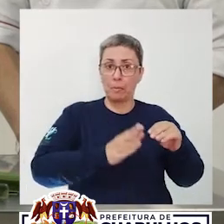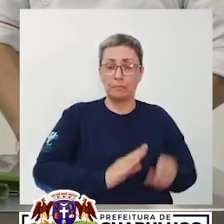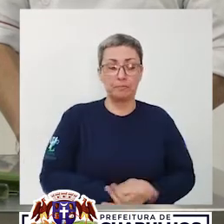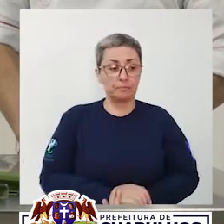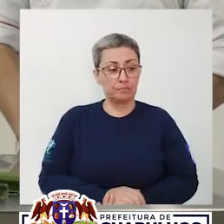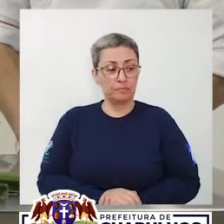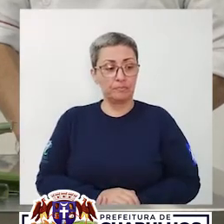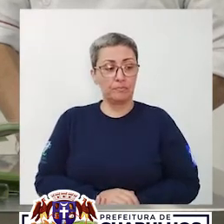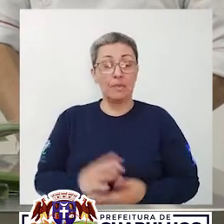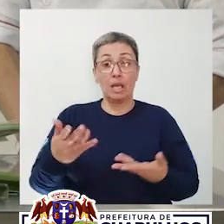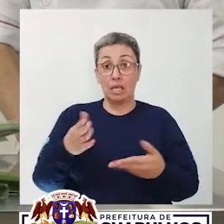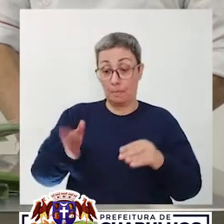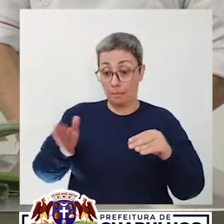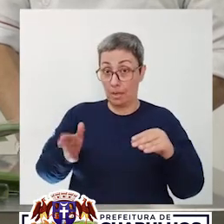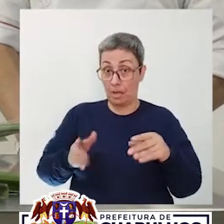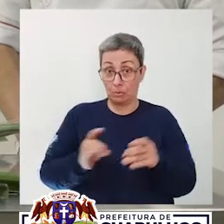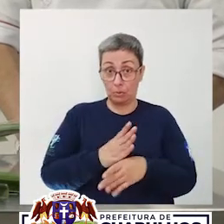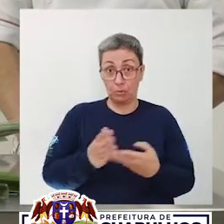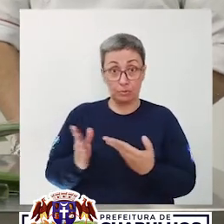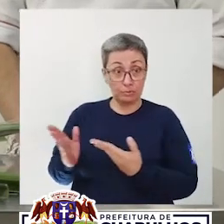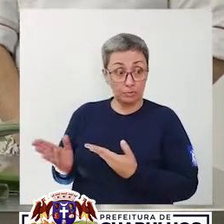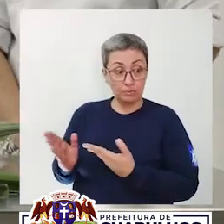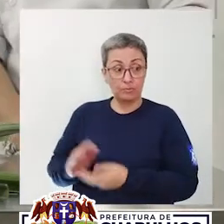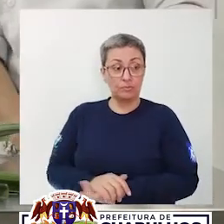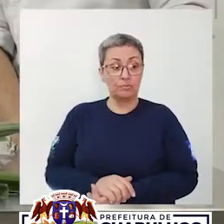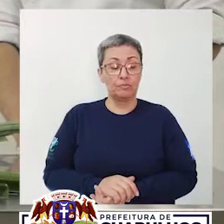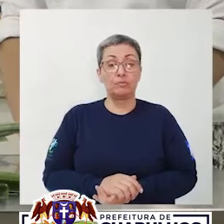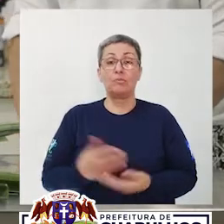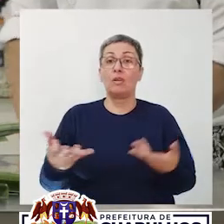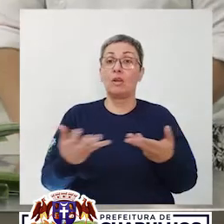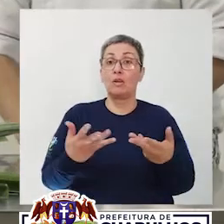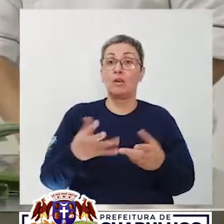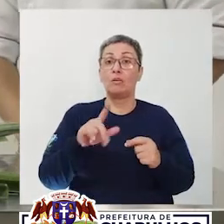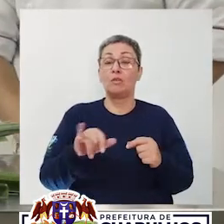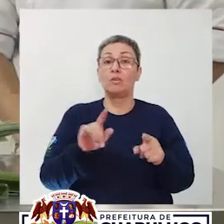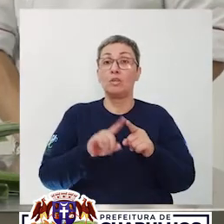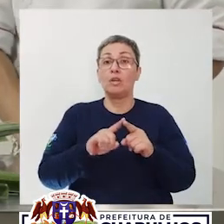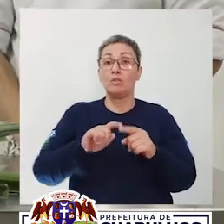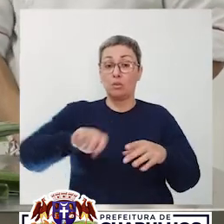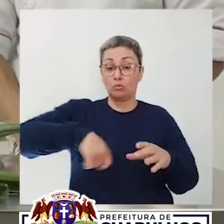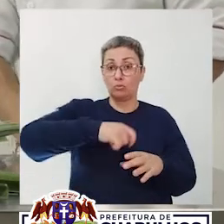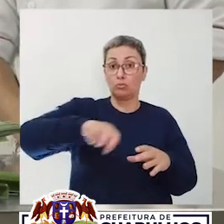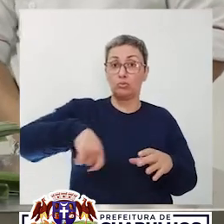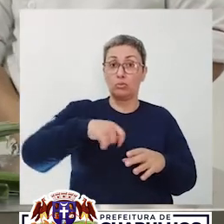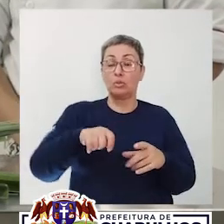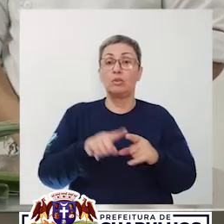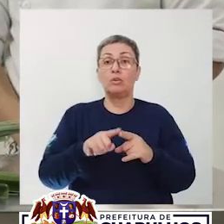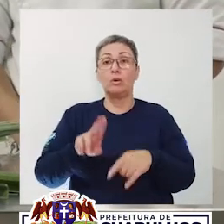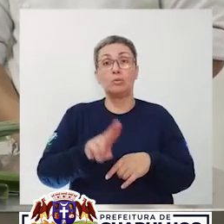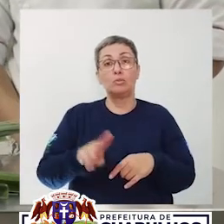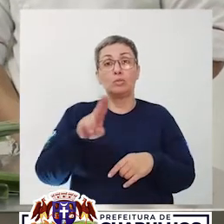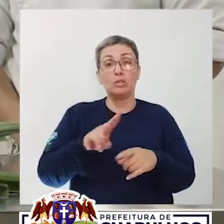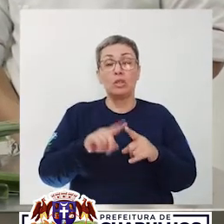picar. Aí eu já tenho um aqui picado, tá? E agora nós temos que refogar. O